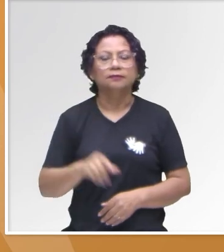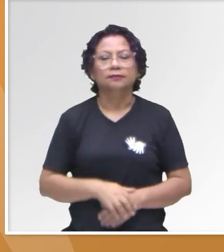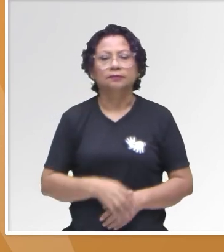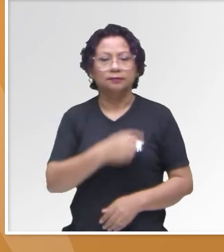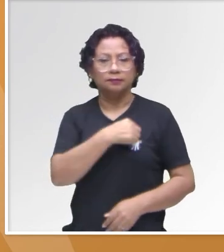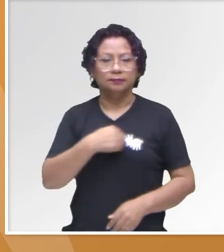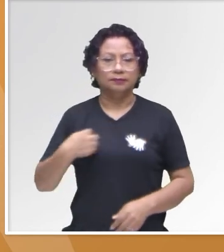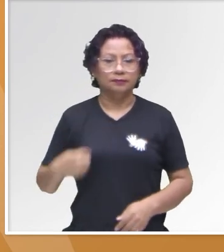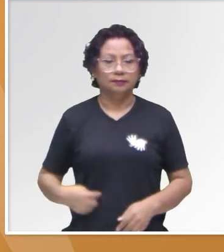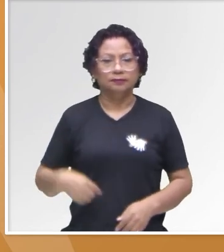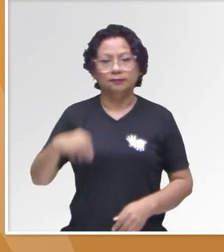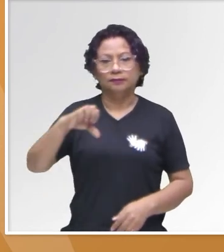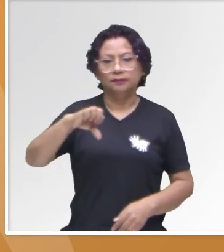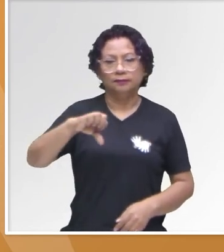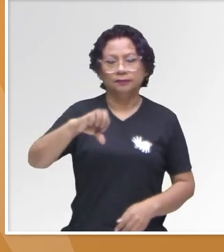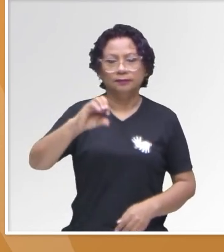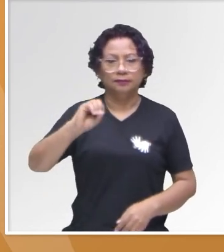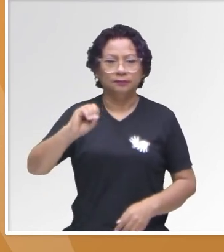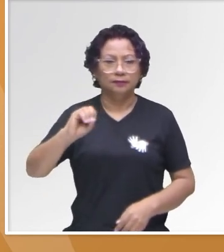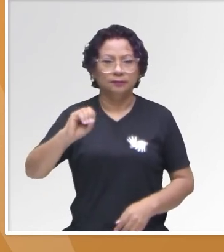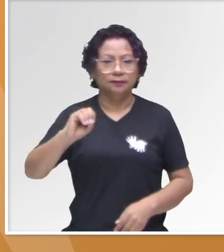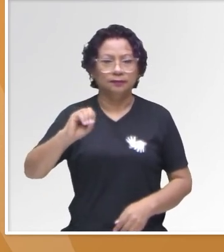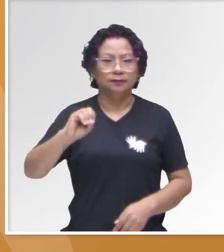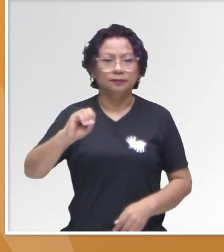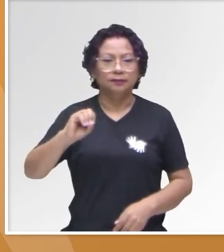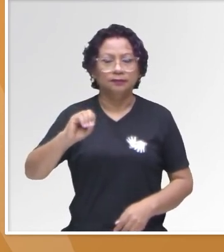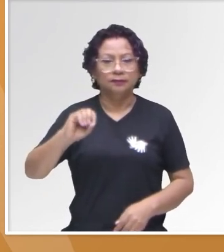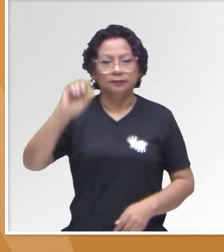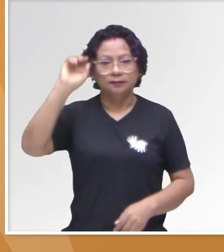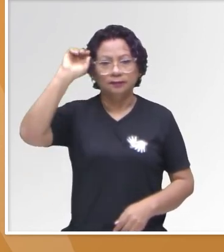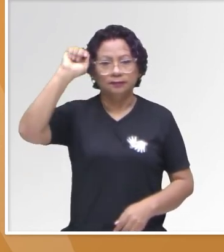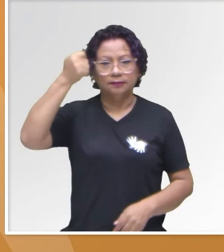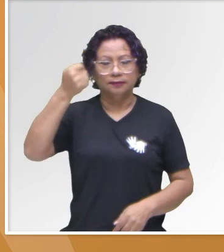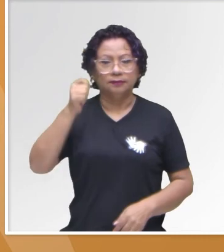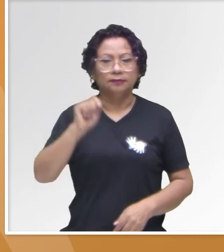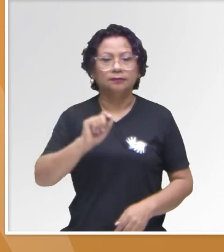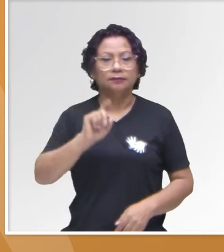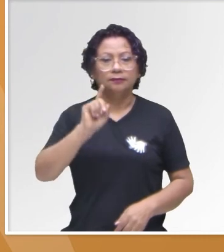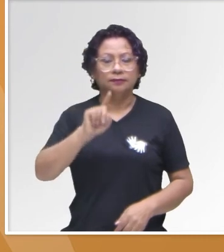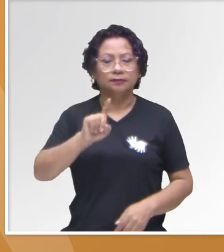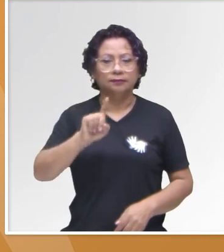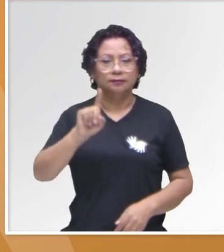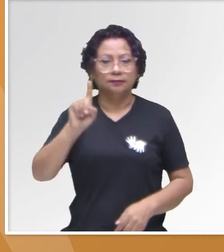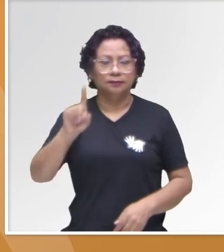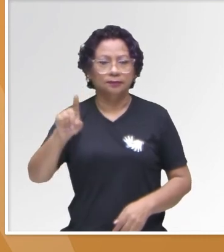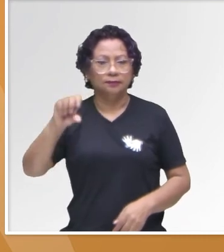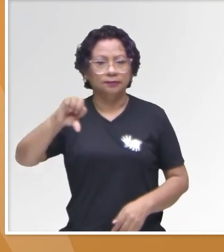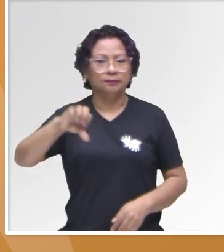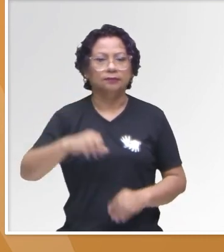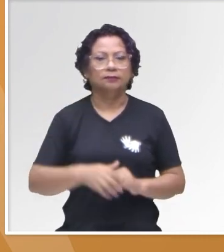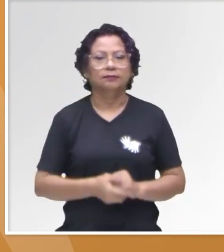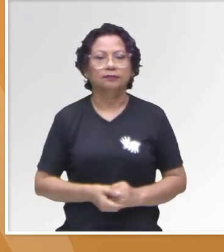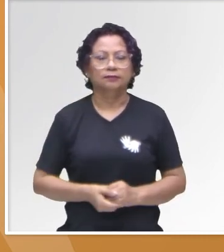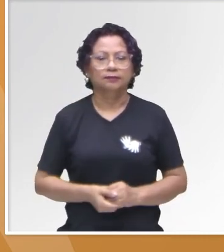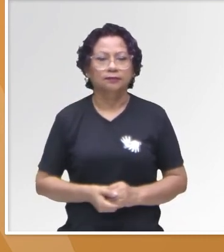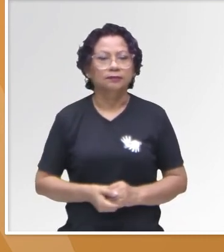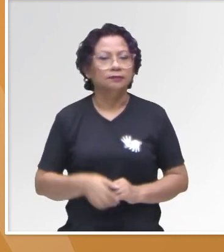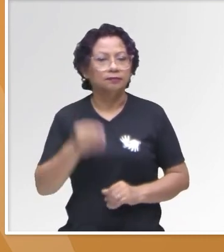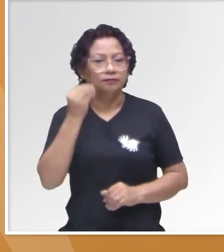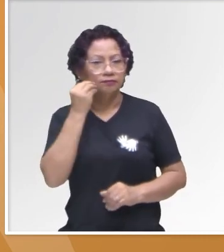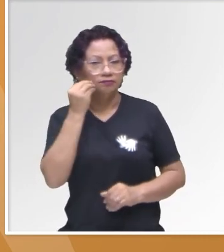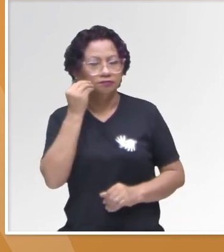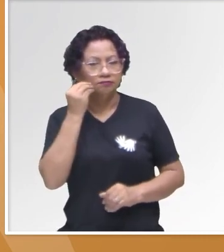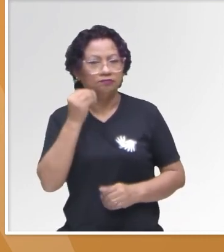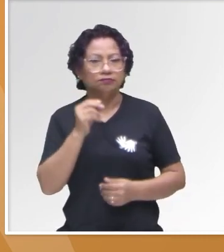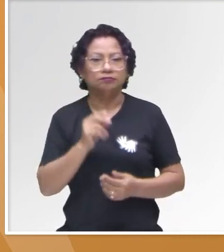2016 com relação aqui ao IDH. Aí temos aqui a Índia também, né, ocupando uma posição aí mais abaixo, né, na